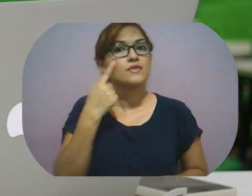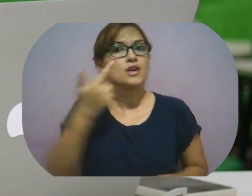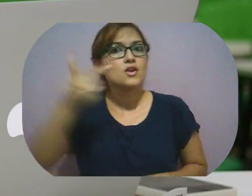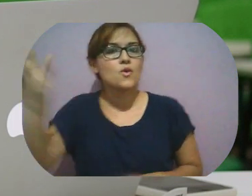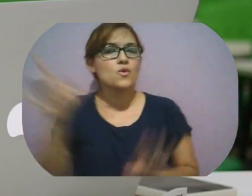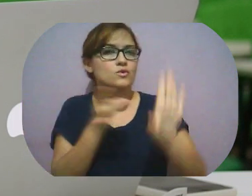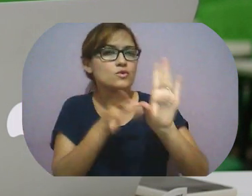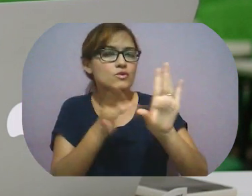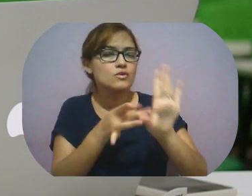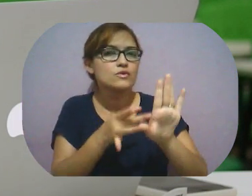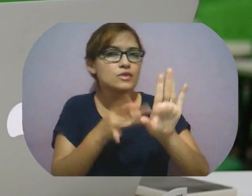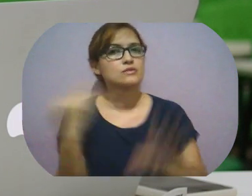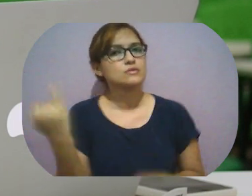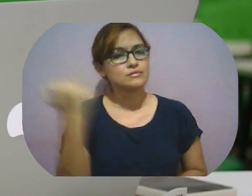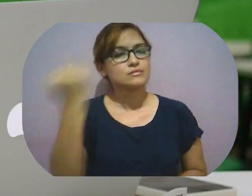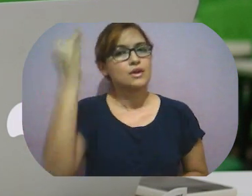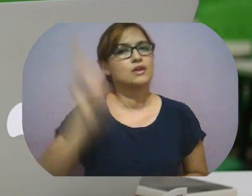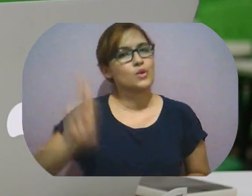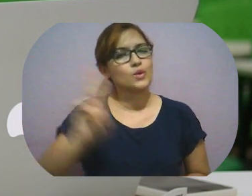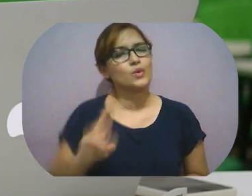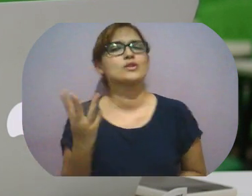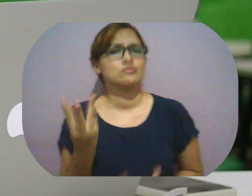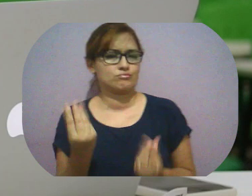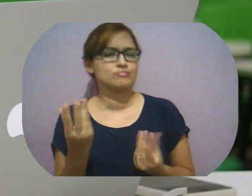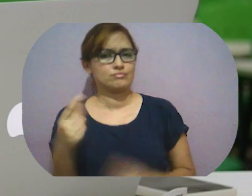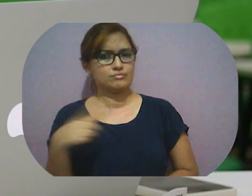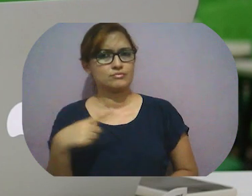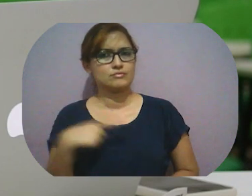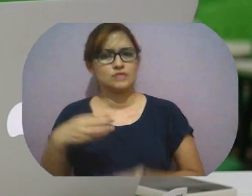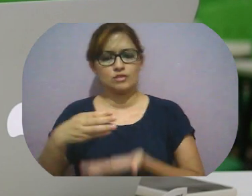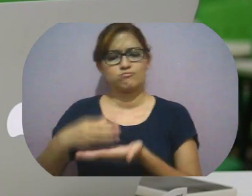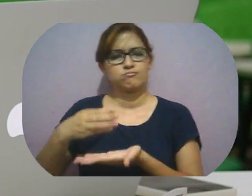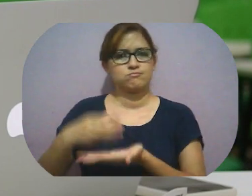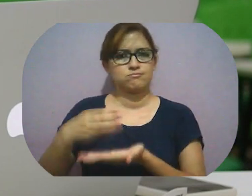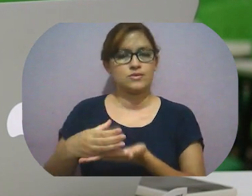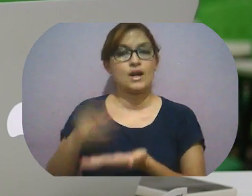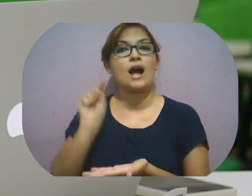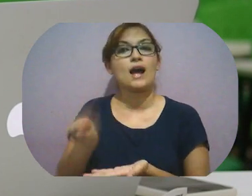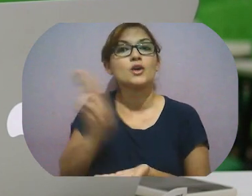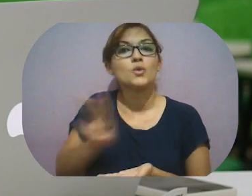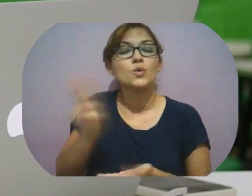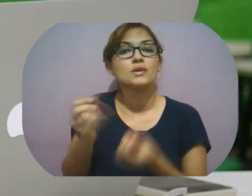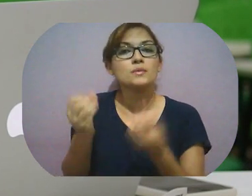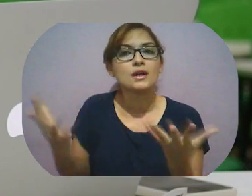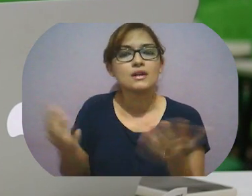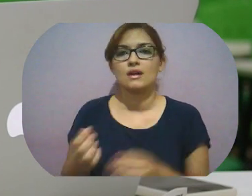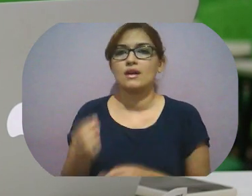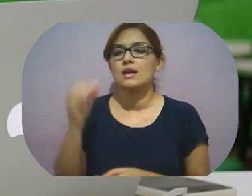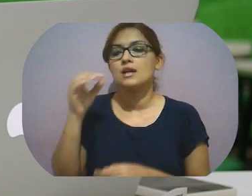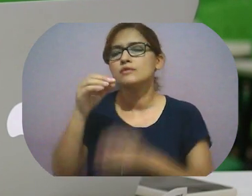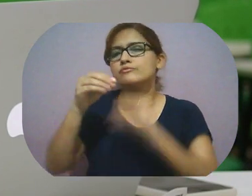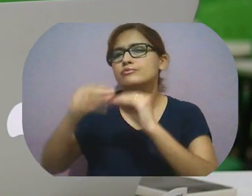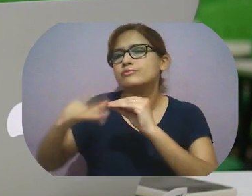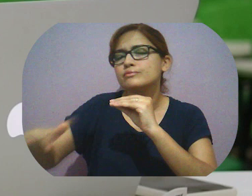vidraria, bastante útil também na química, que é utilizada para aquecer líquidos,